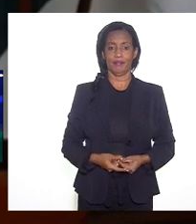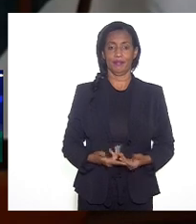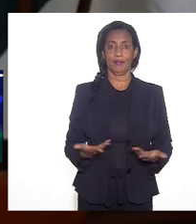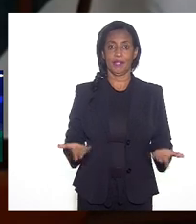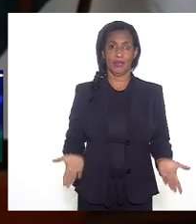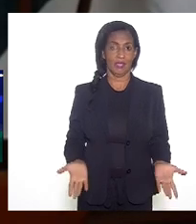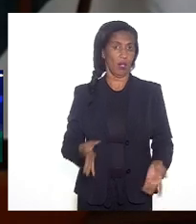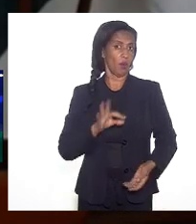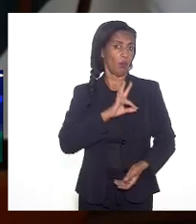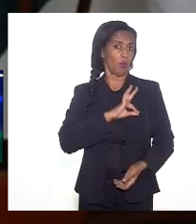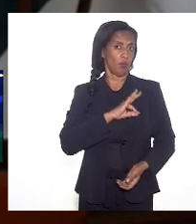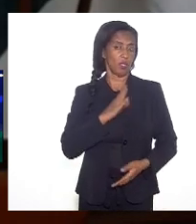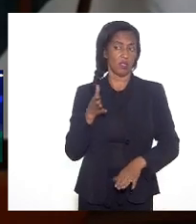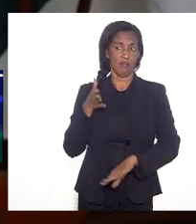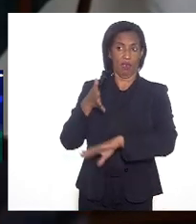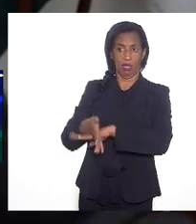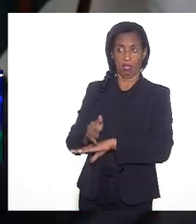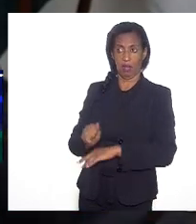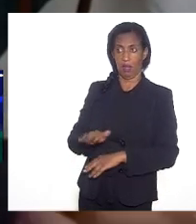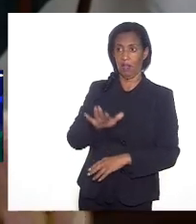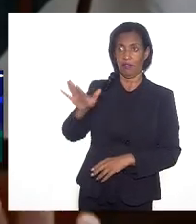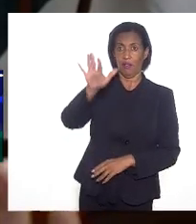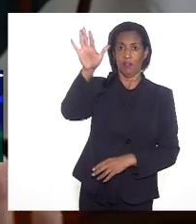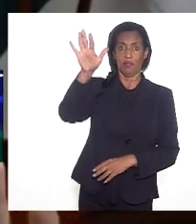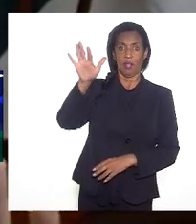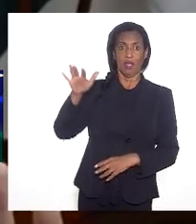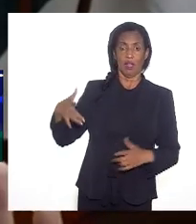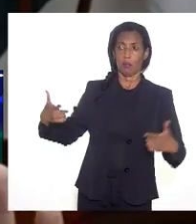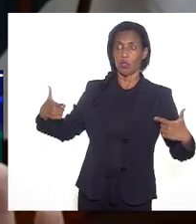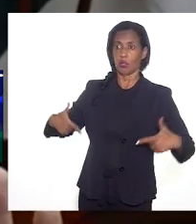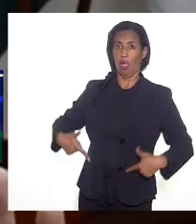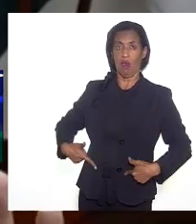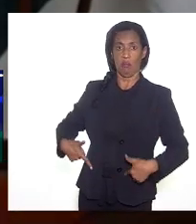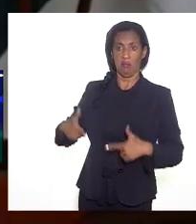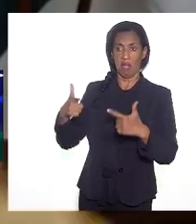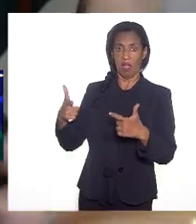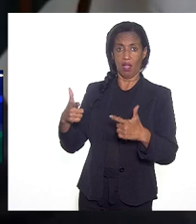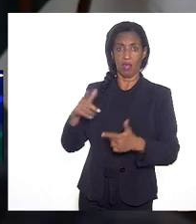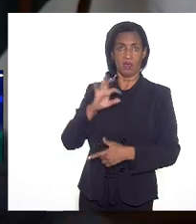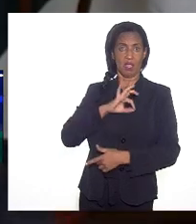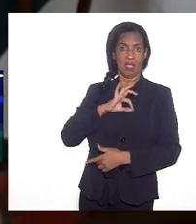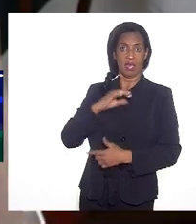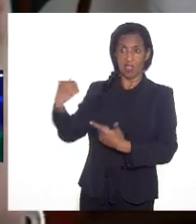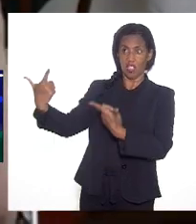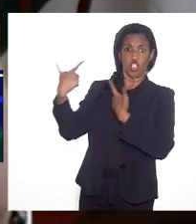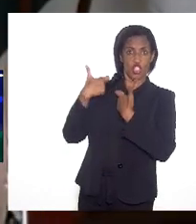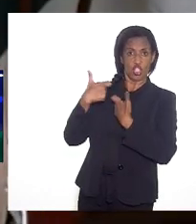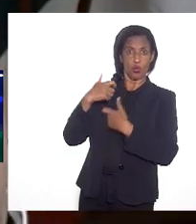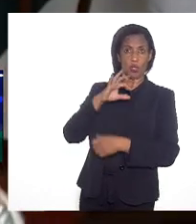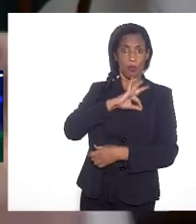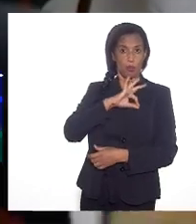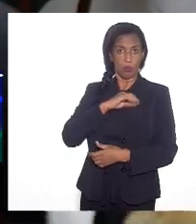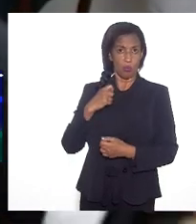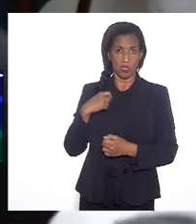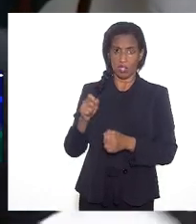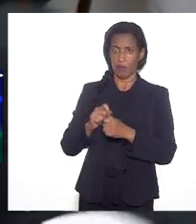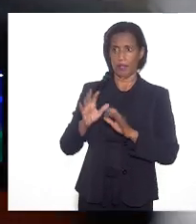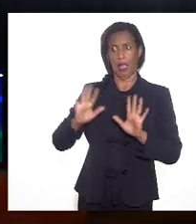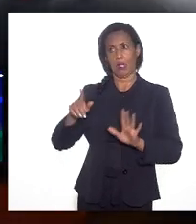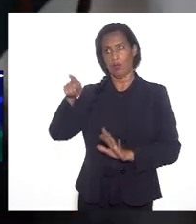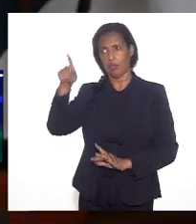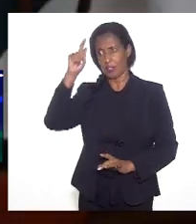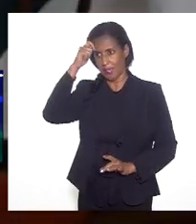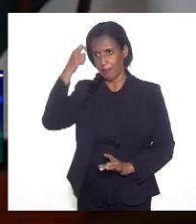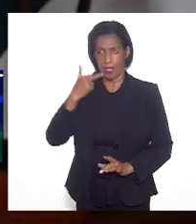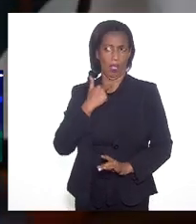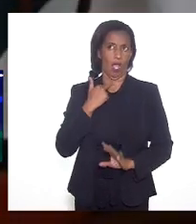Então, a polícia vai entrar na comunidade, quem tiver armado, ela não vai. E atacar a polícia, ela não vai revidar. Ah, não, calma aí, você é negro, eu não vou